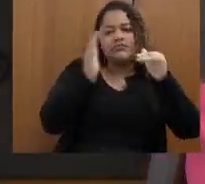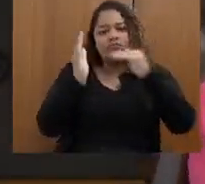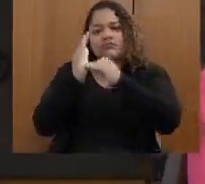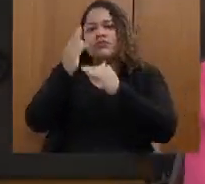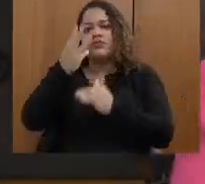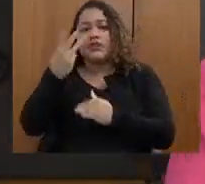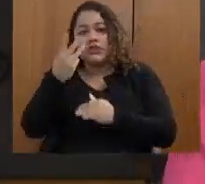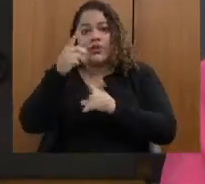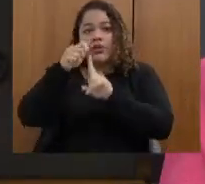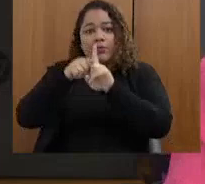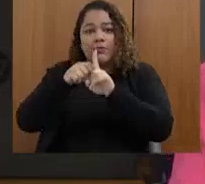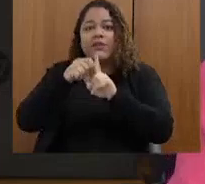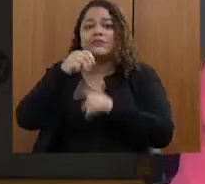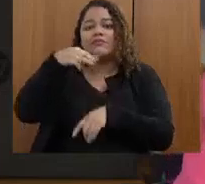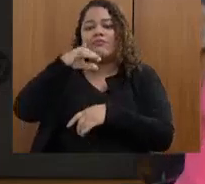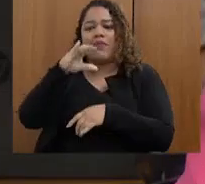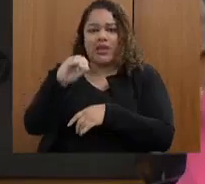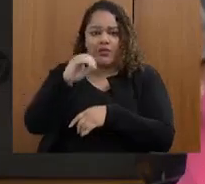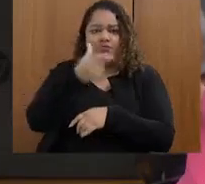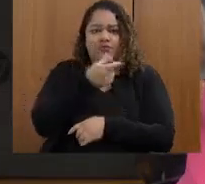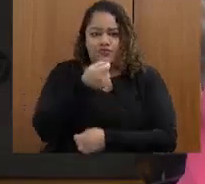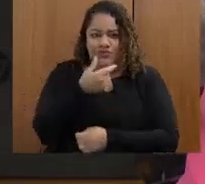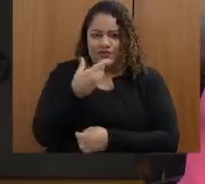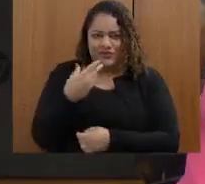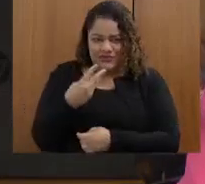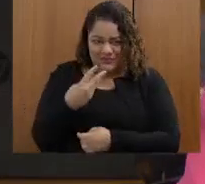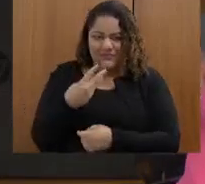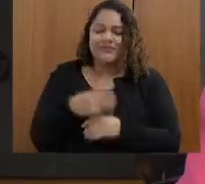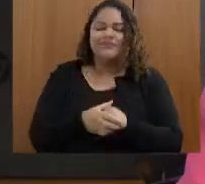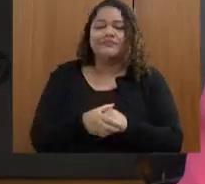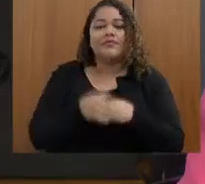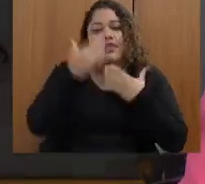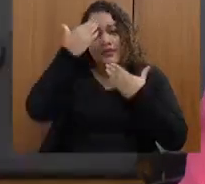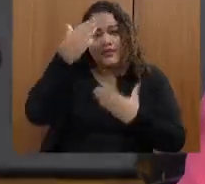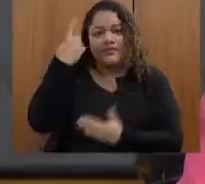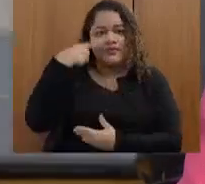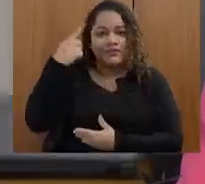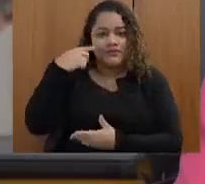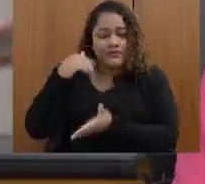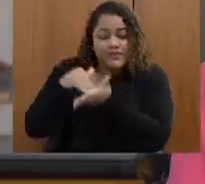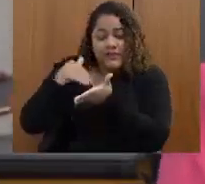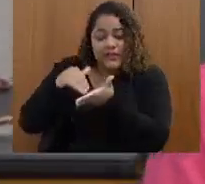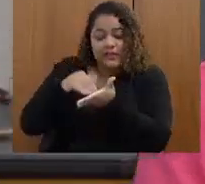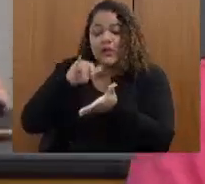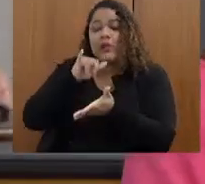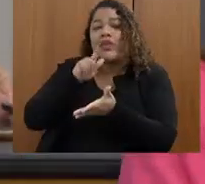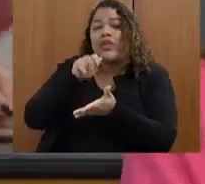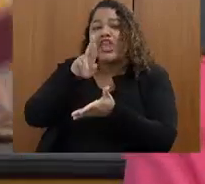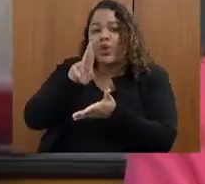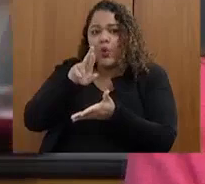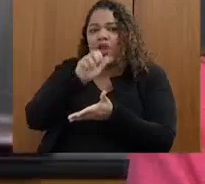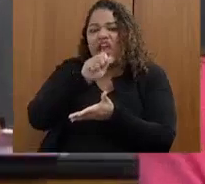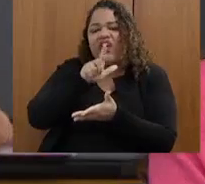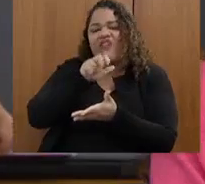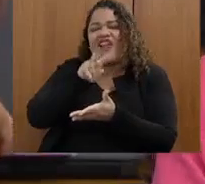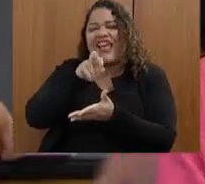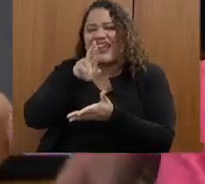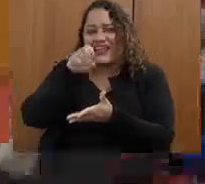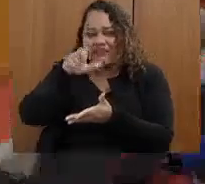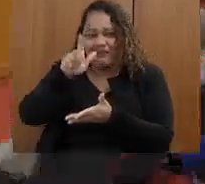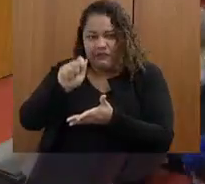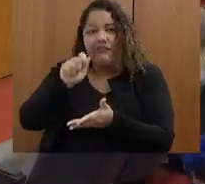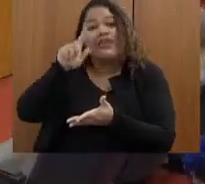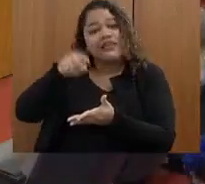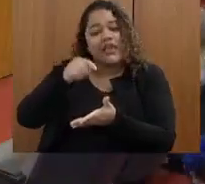a presidência registre agradece a presença do secretário Igor de Alvarenga Oliveira secretário de Estado da Educação